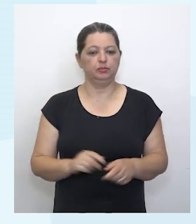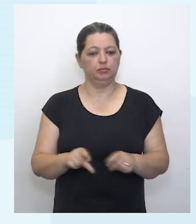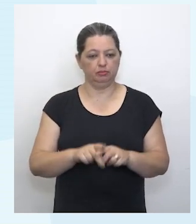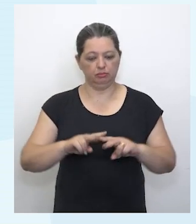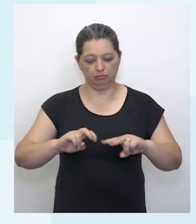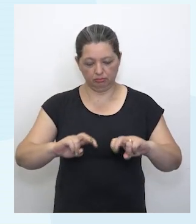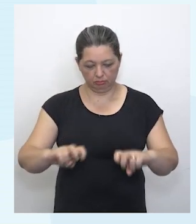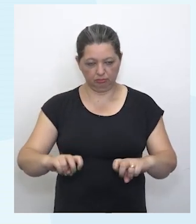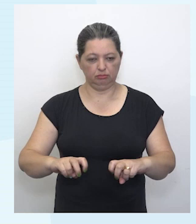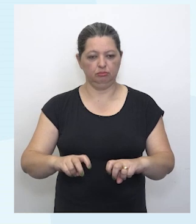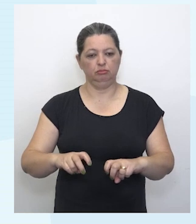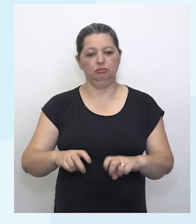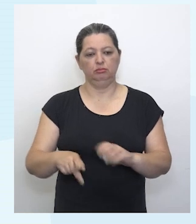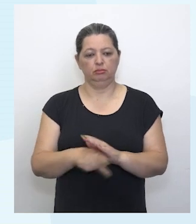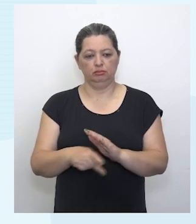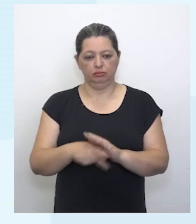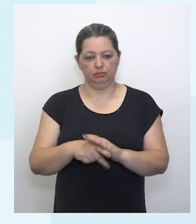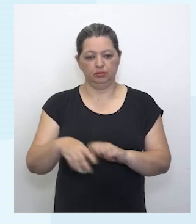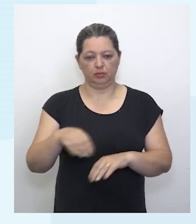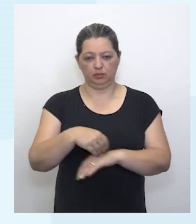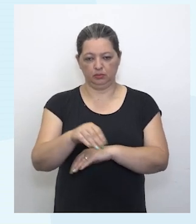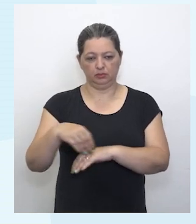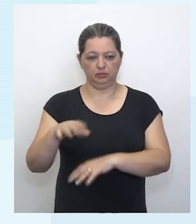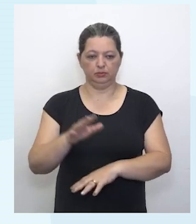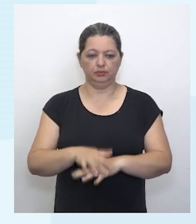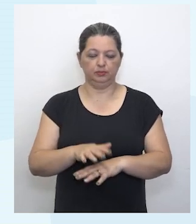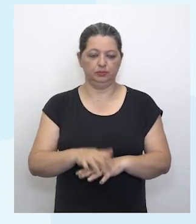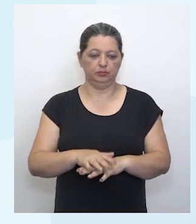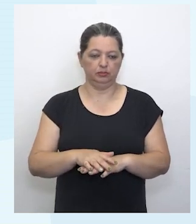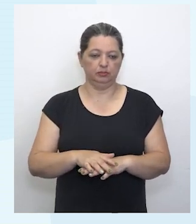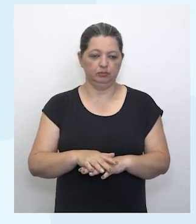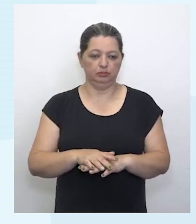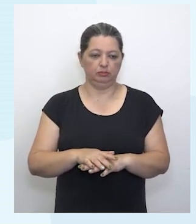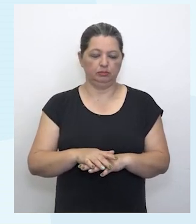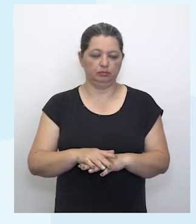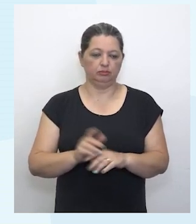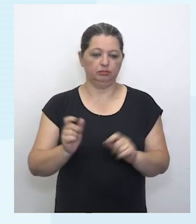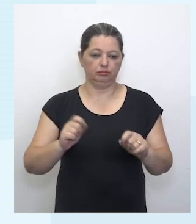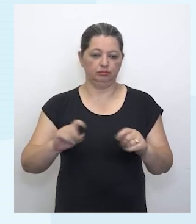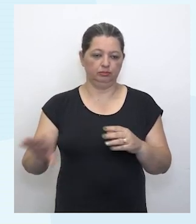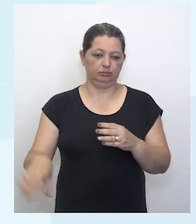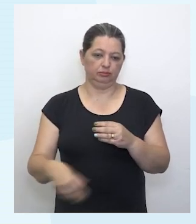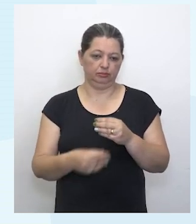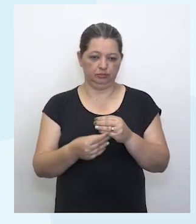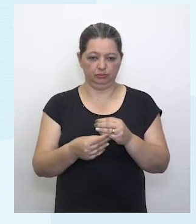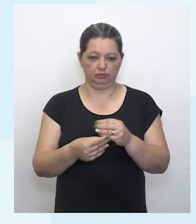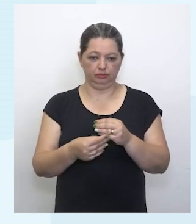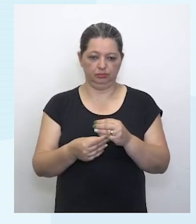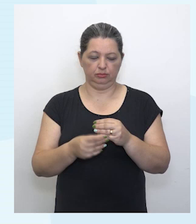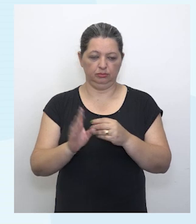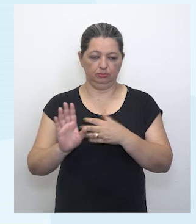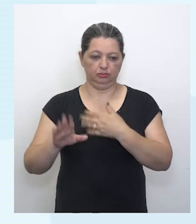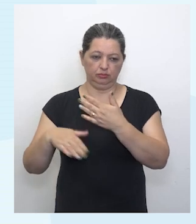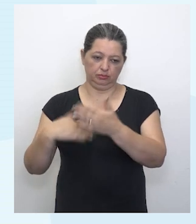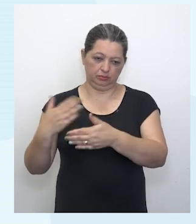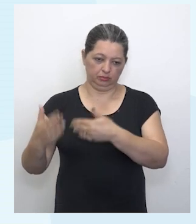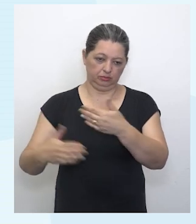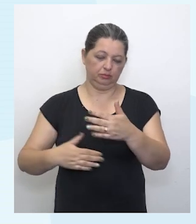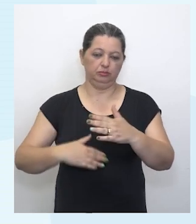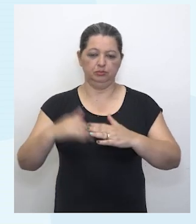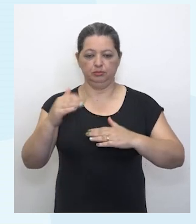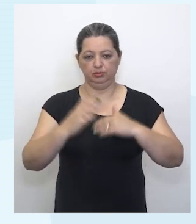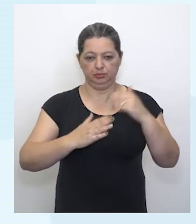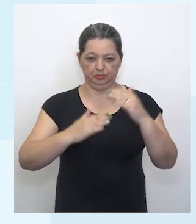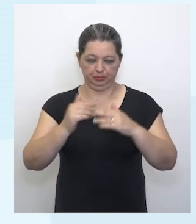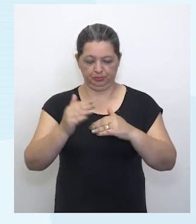atividades matemáticas que possam contribuir, né, para o desenvolvimento e as habilidades dos